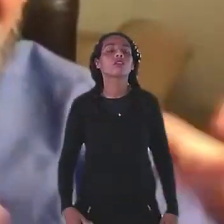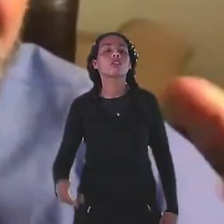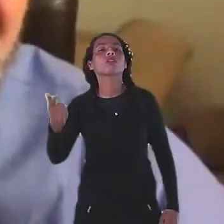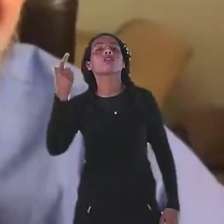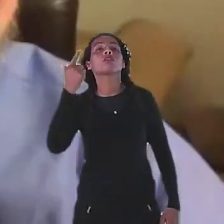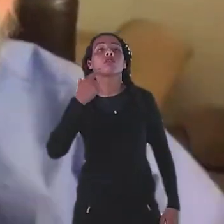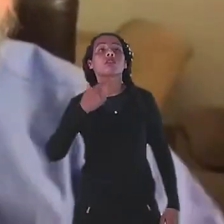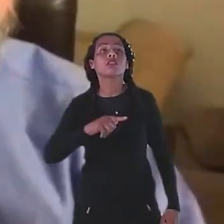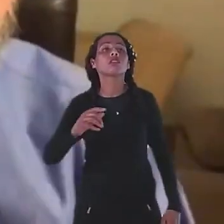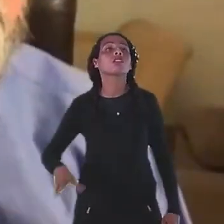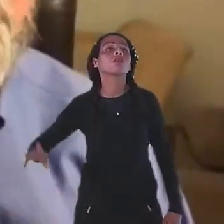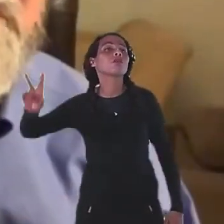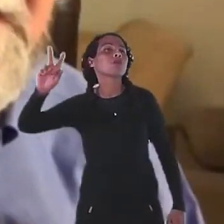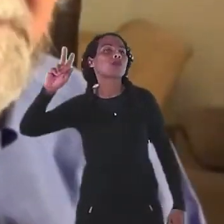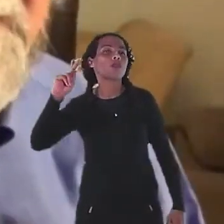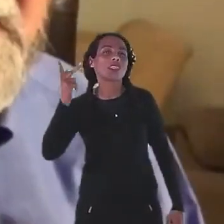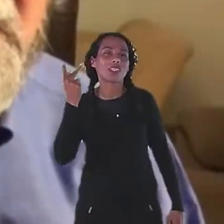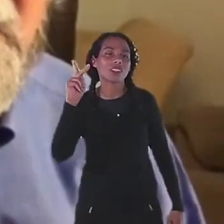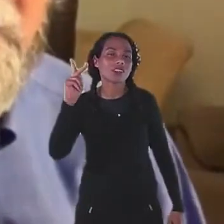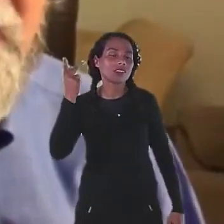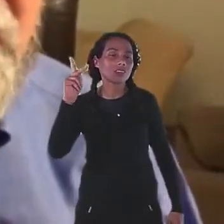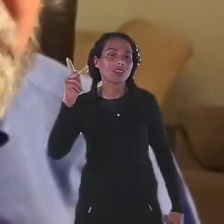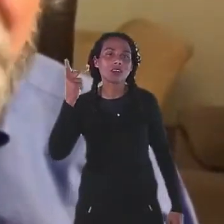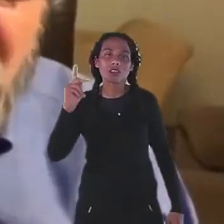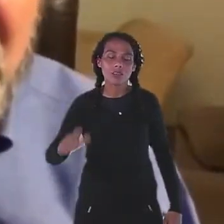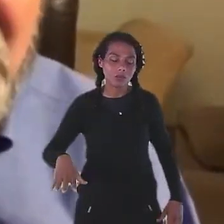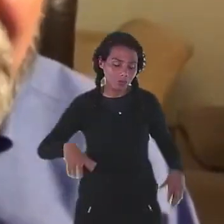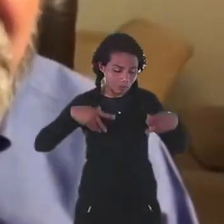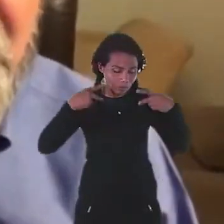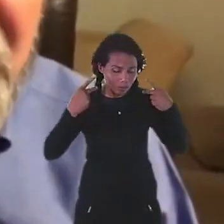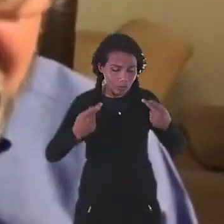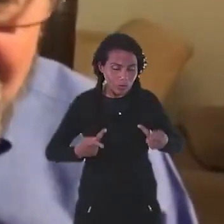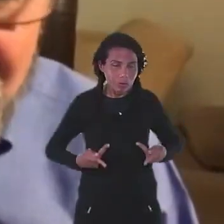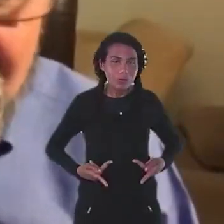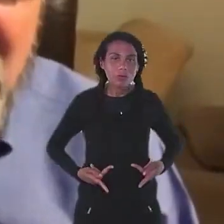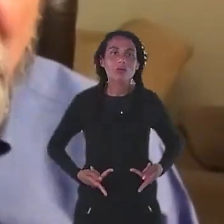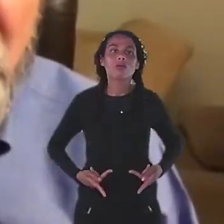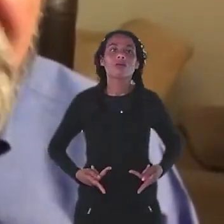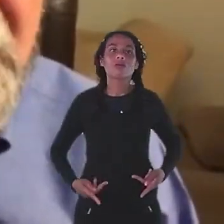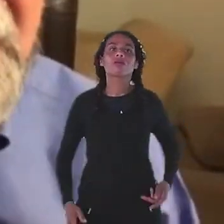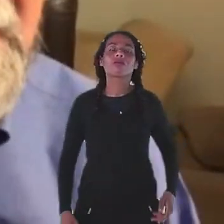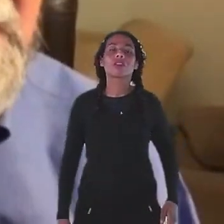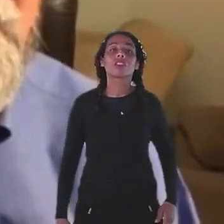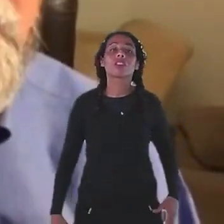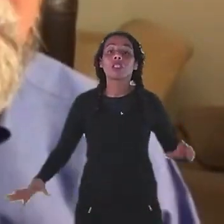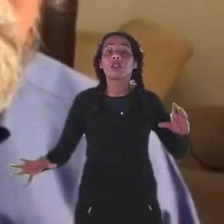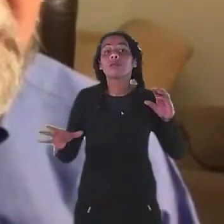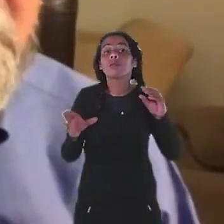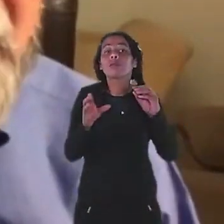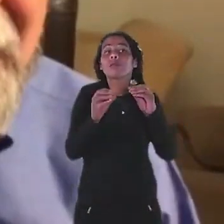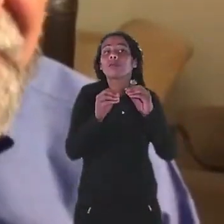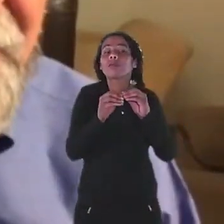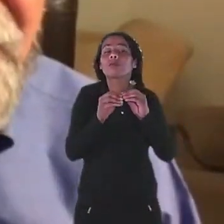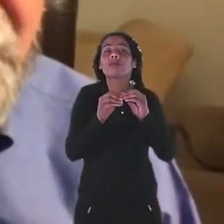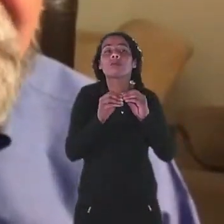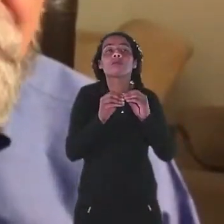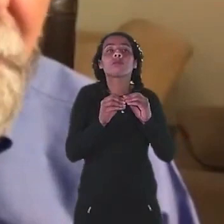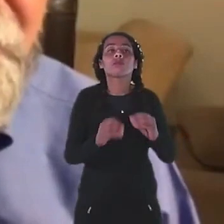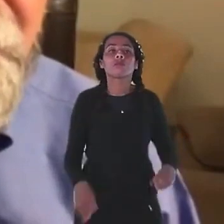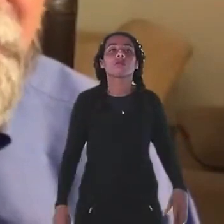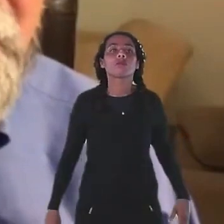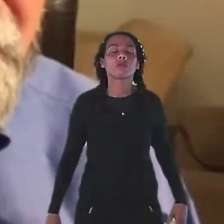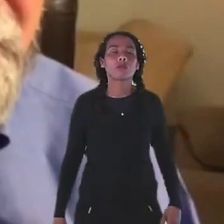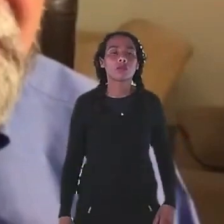toda a história da nossa espécie. Ou seja, a história da nossa espécie se resume no embate